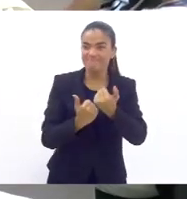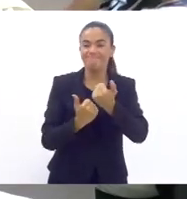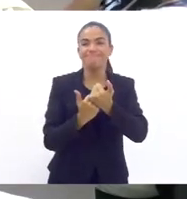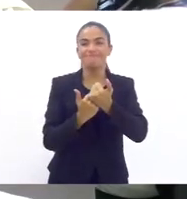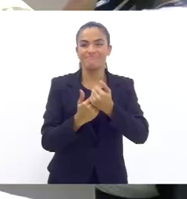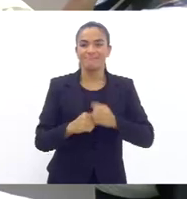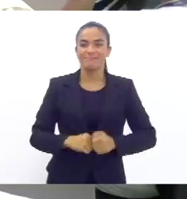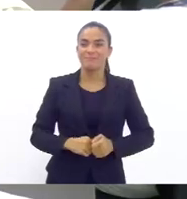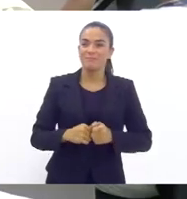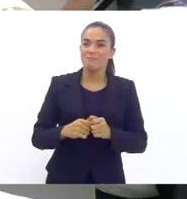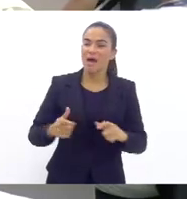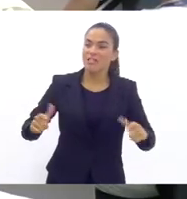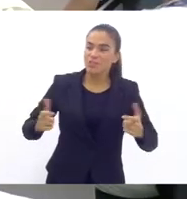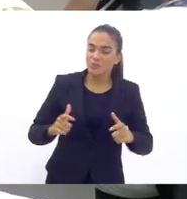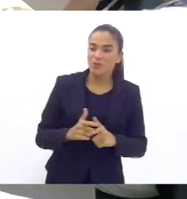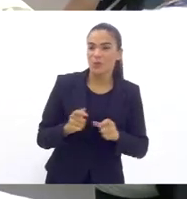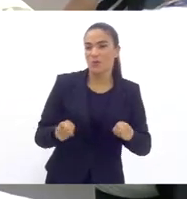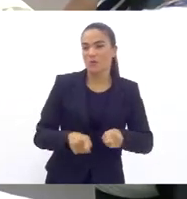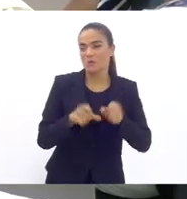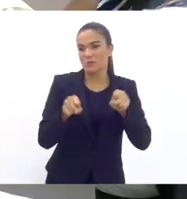redutores de danos